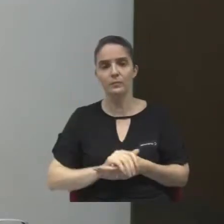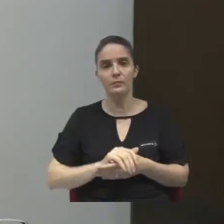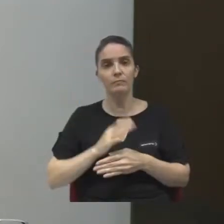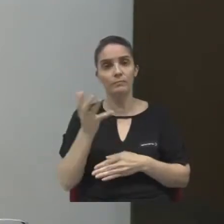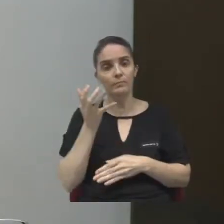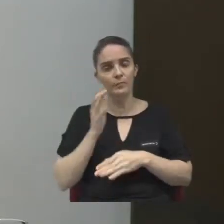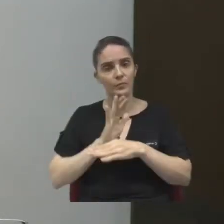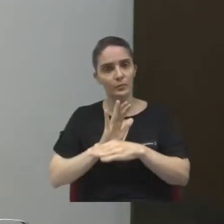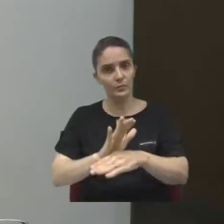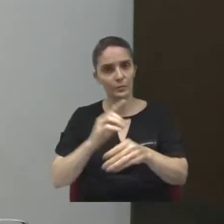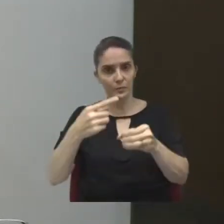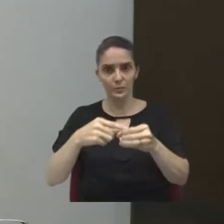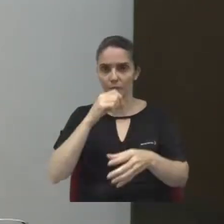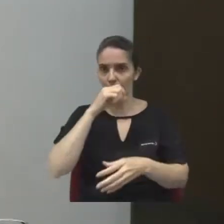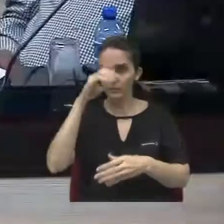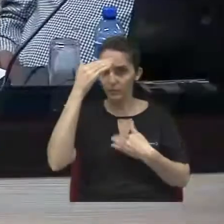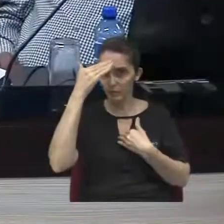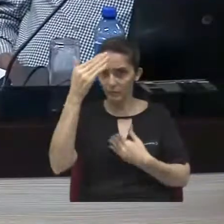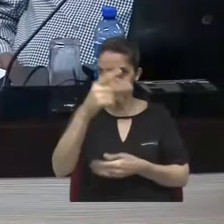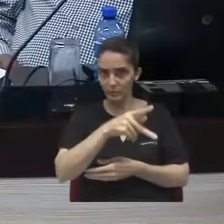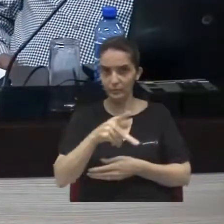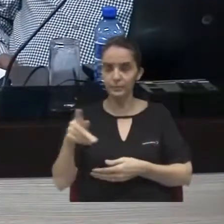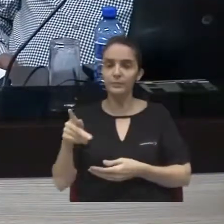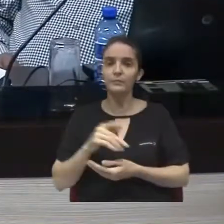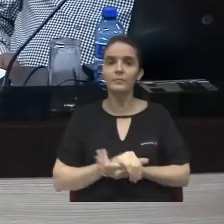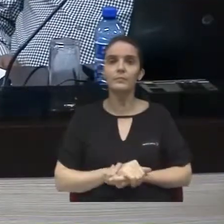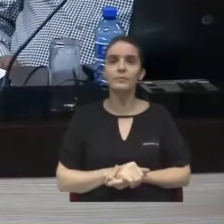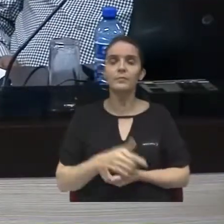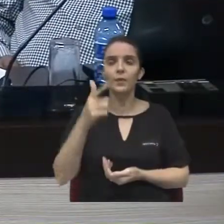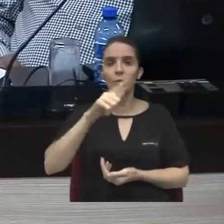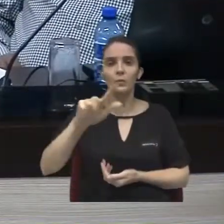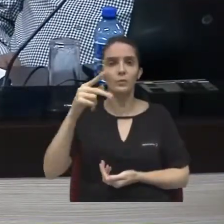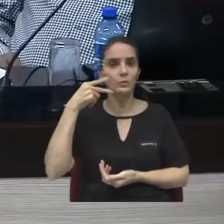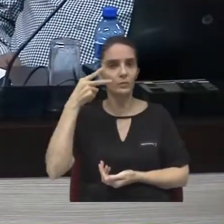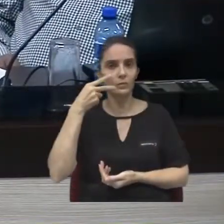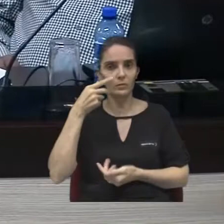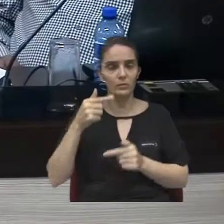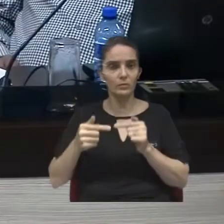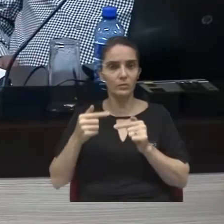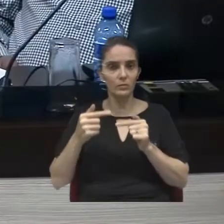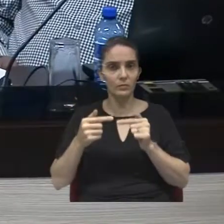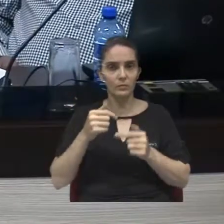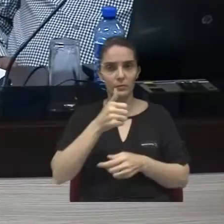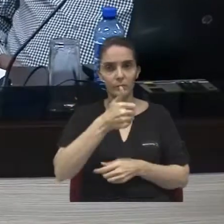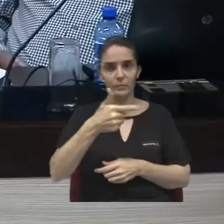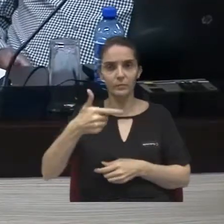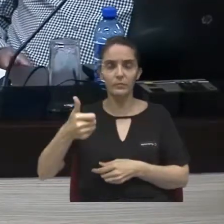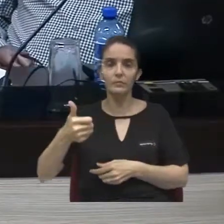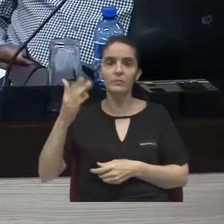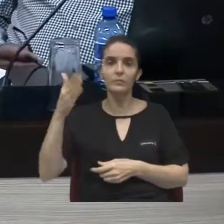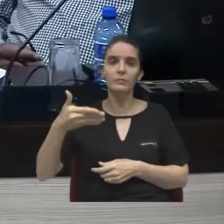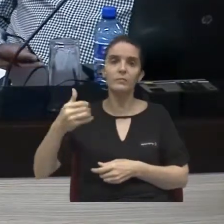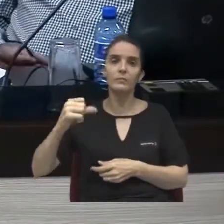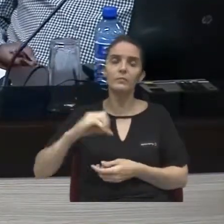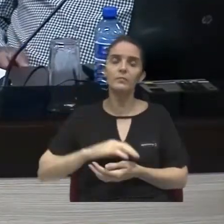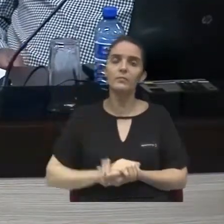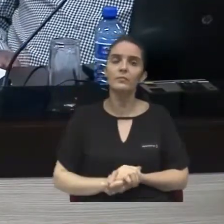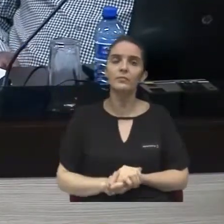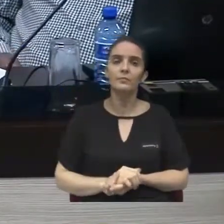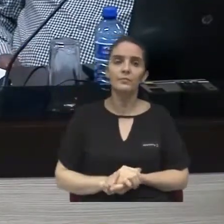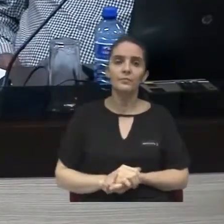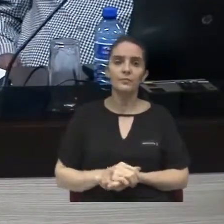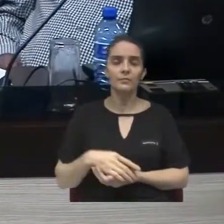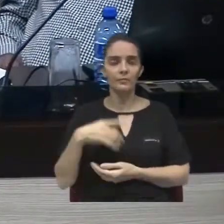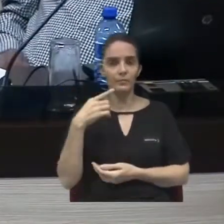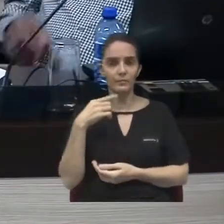cidade de Limeira. Muito obrigada, senhor presidente. Mais algum vereador deseja discutir o requerimento 121/19? Eu quero discutir, senhor presidente. Para discutir